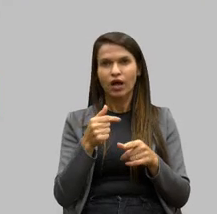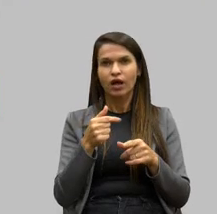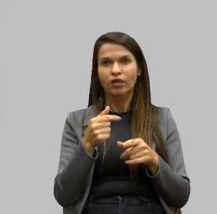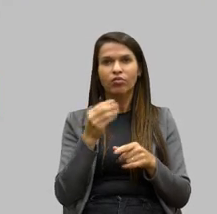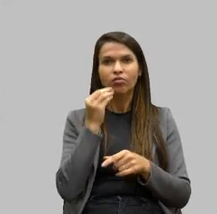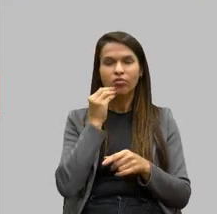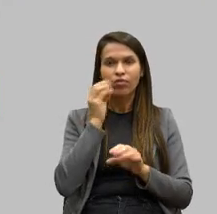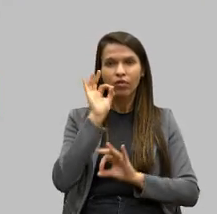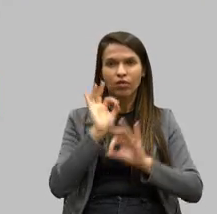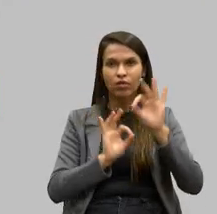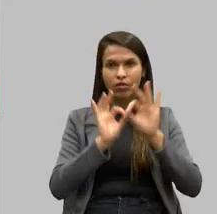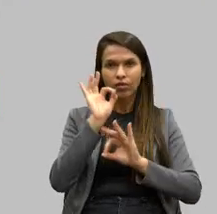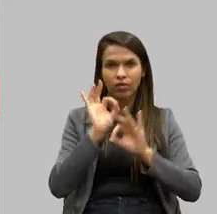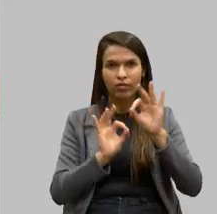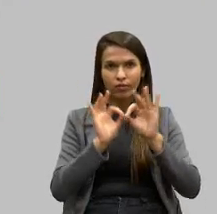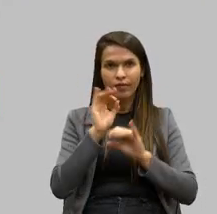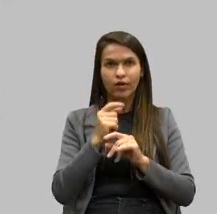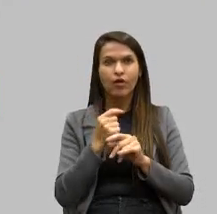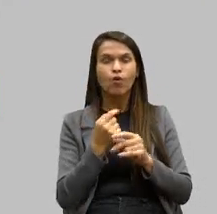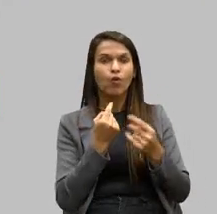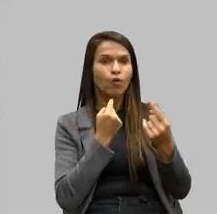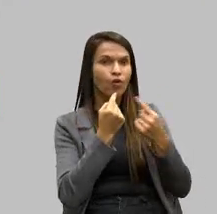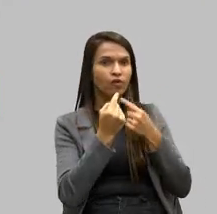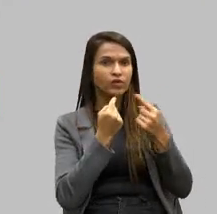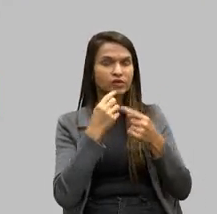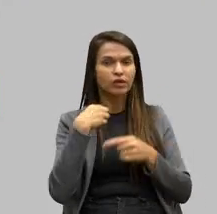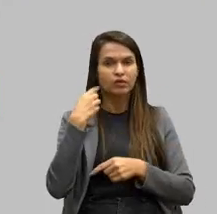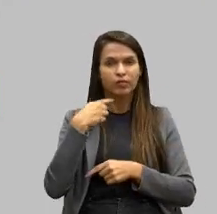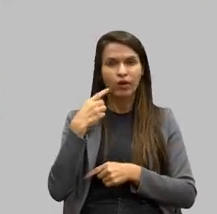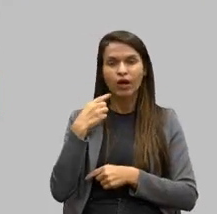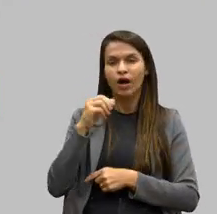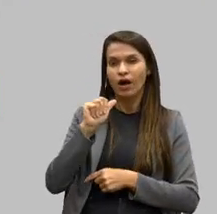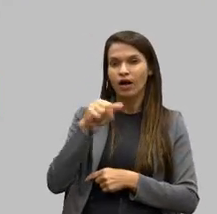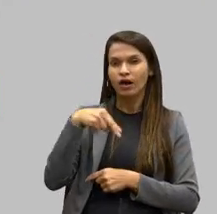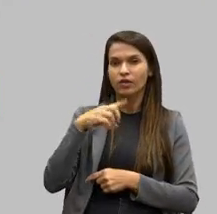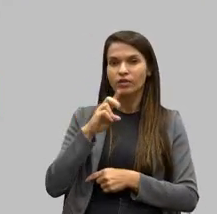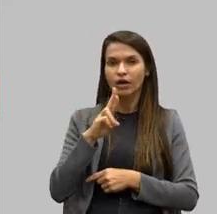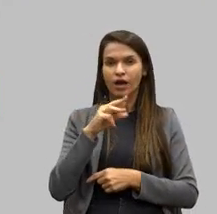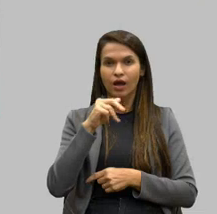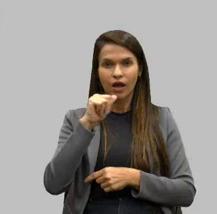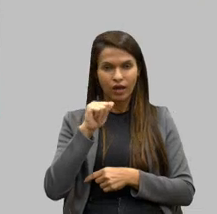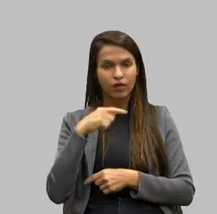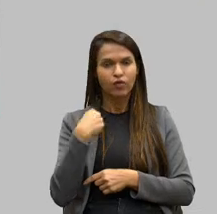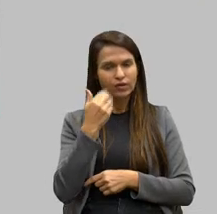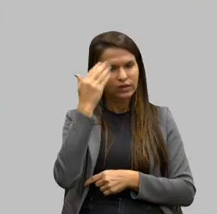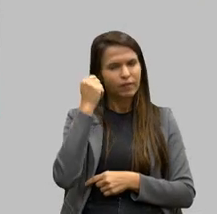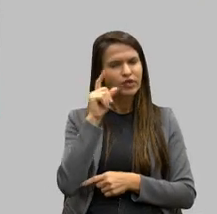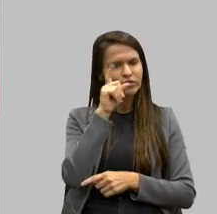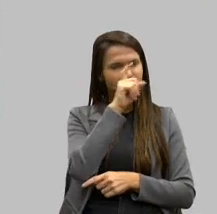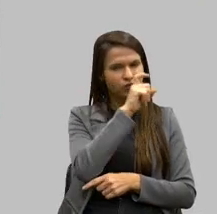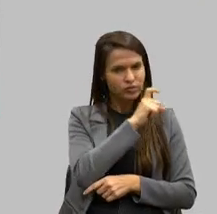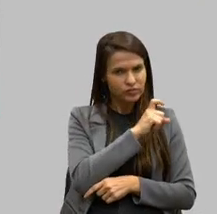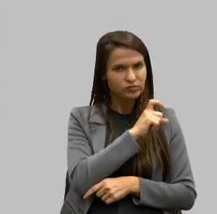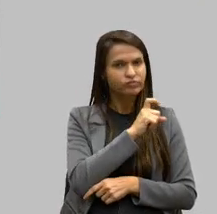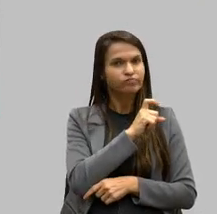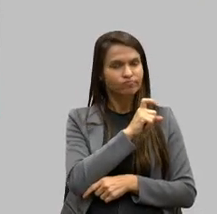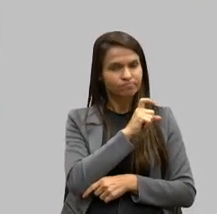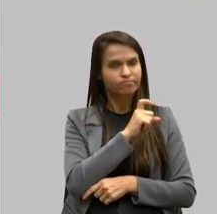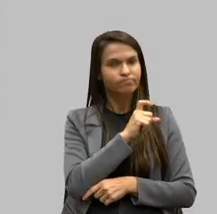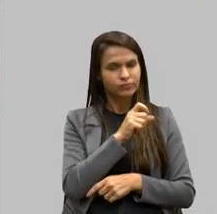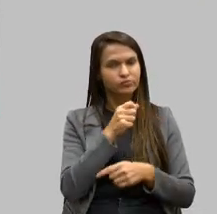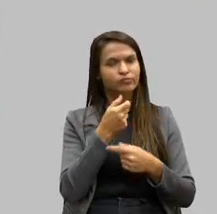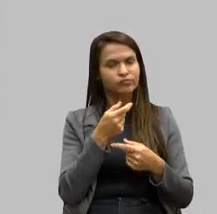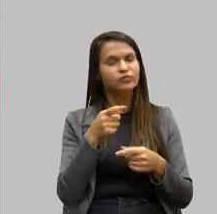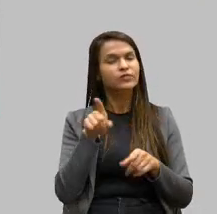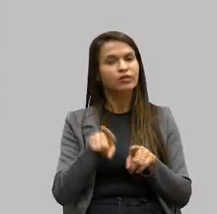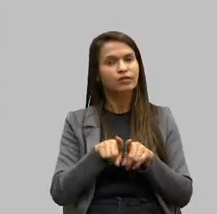conversamos aqui na audiência. Não, eu conversei com a deputada Andréa de Jesus e nós sabemos a dificuldade e a especificidade. Também